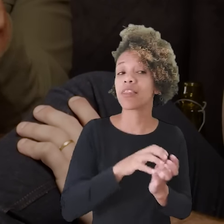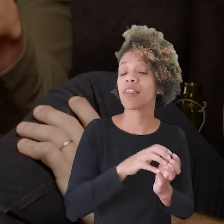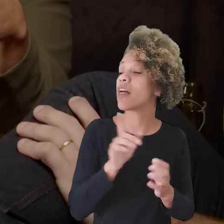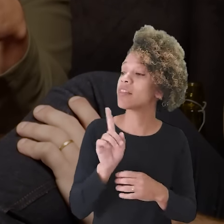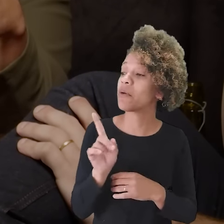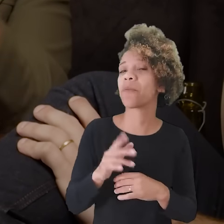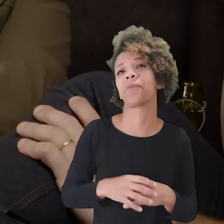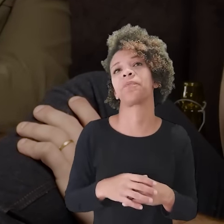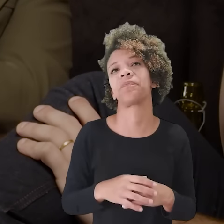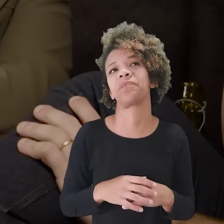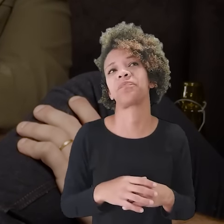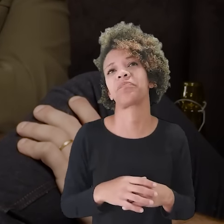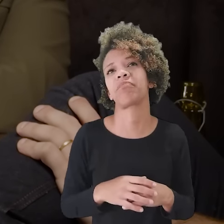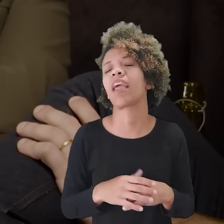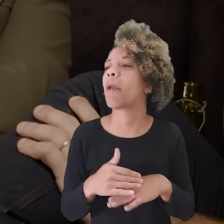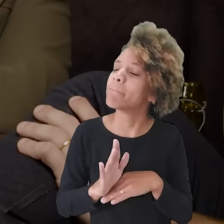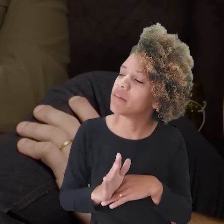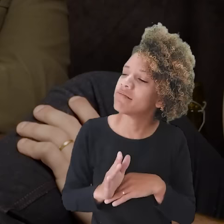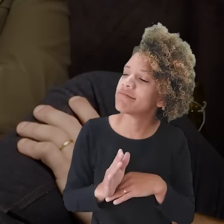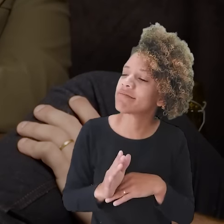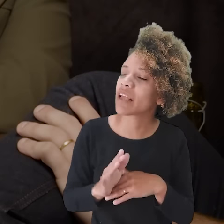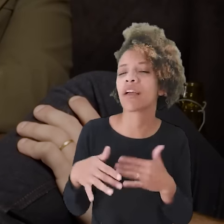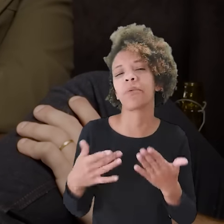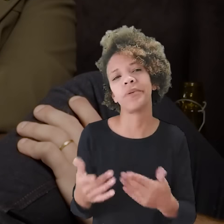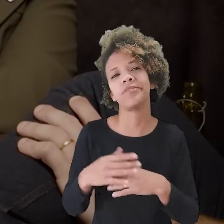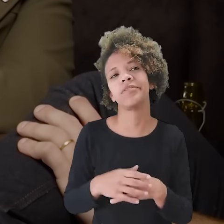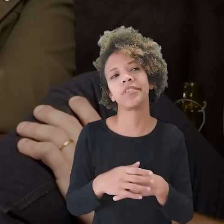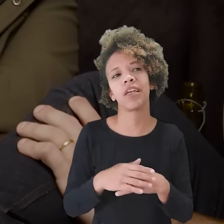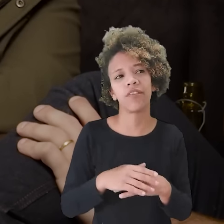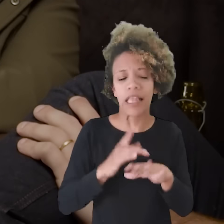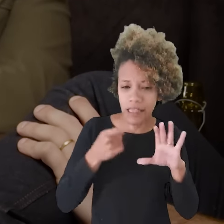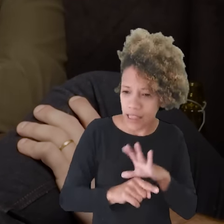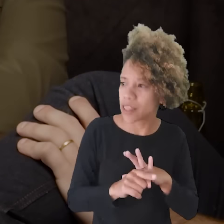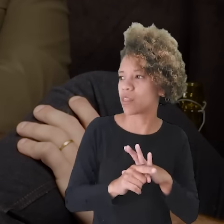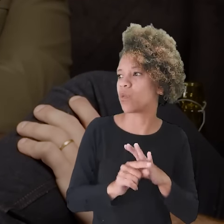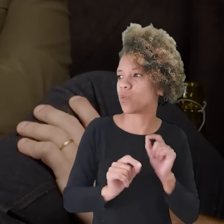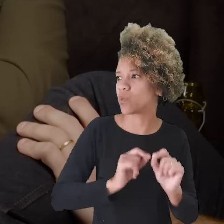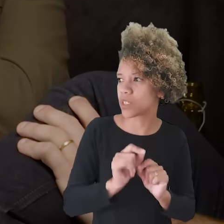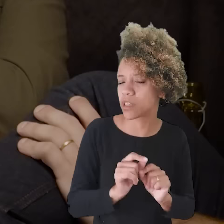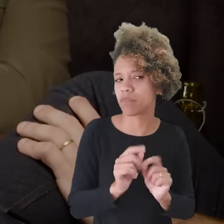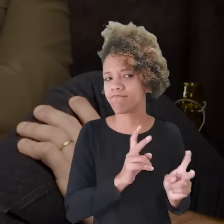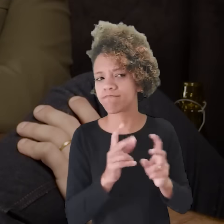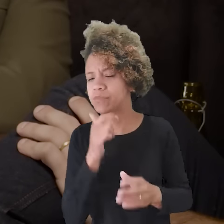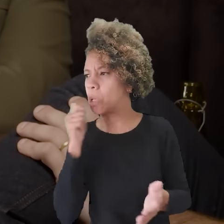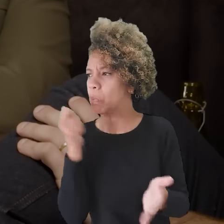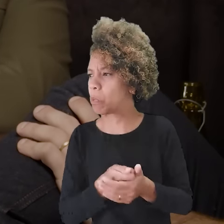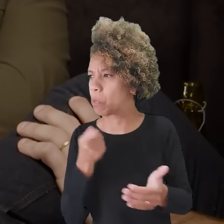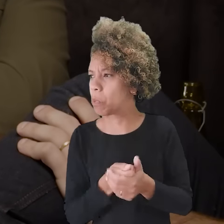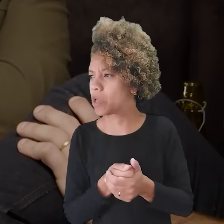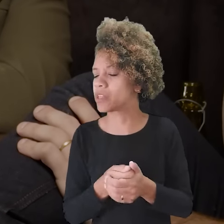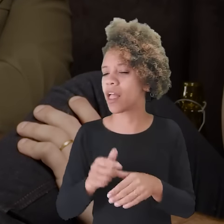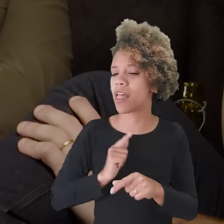é mais mais quando você vai indo mais para dentro de Pernambuco que vai pegando mais o cabo macho